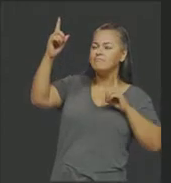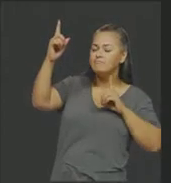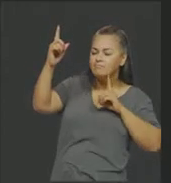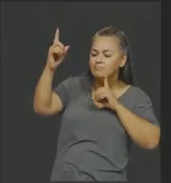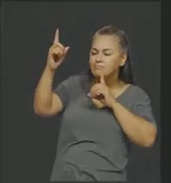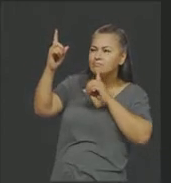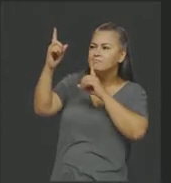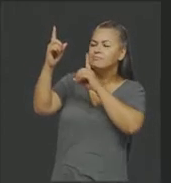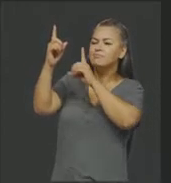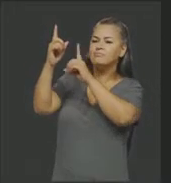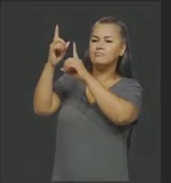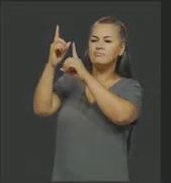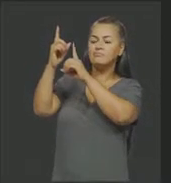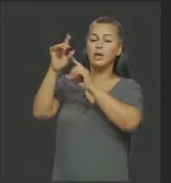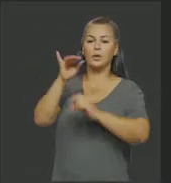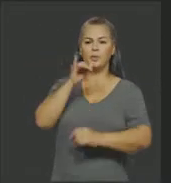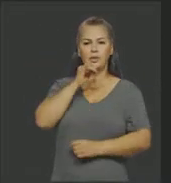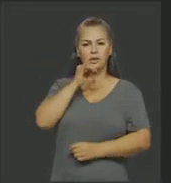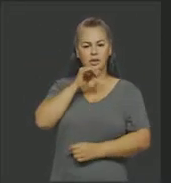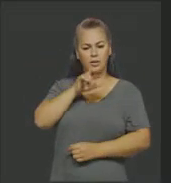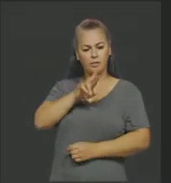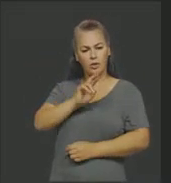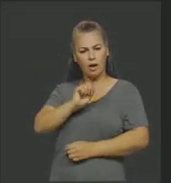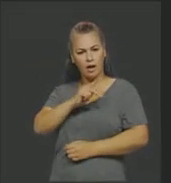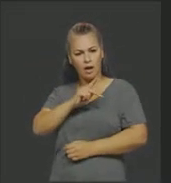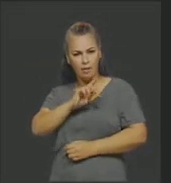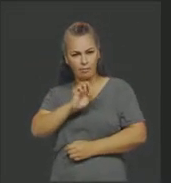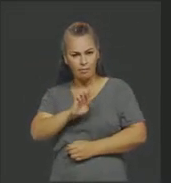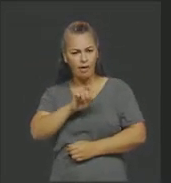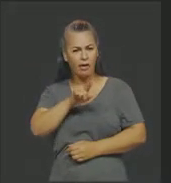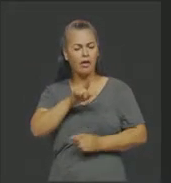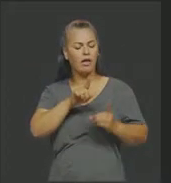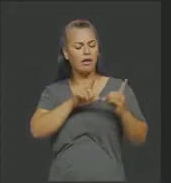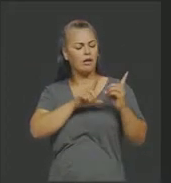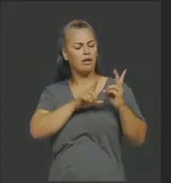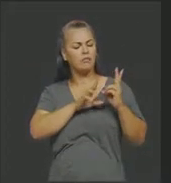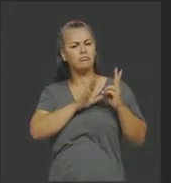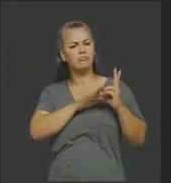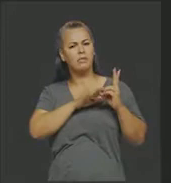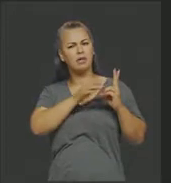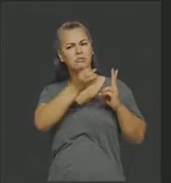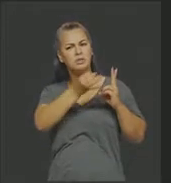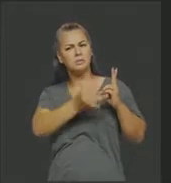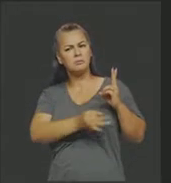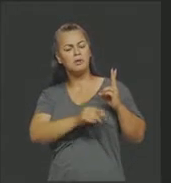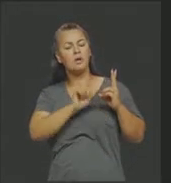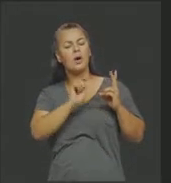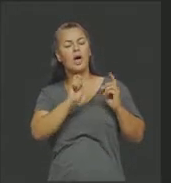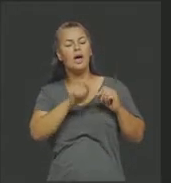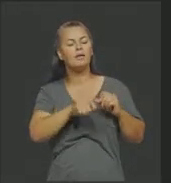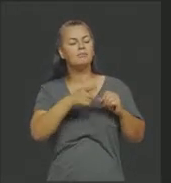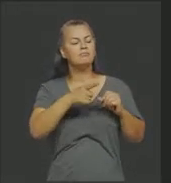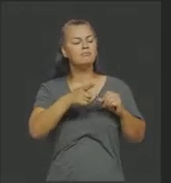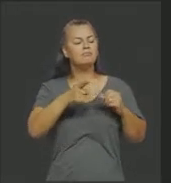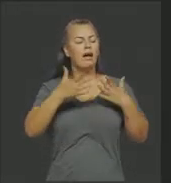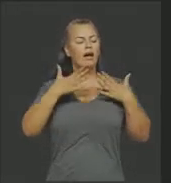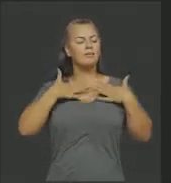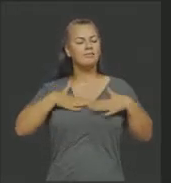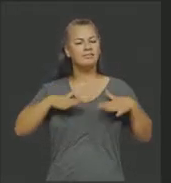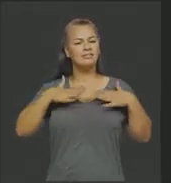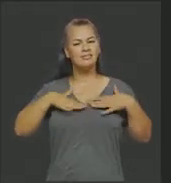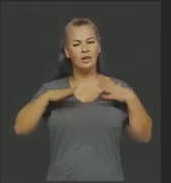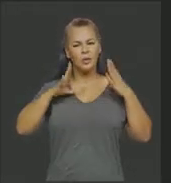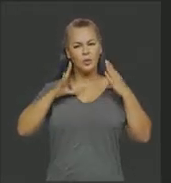dia de trabalho, tá? Acalma. Então, eles usam até mesmo nessa questão aí de saúde, tá?